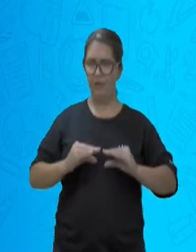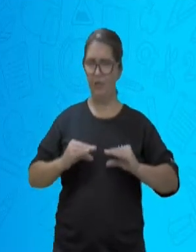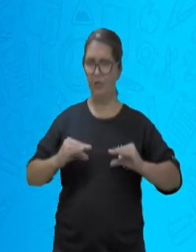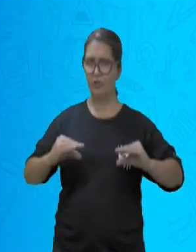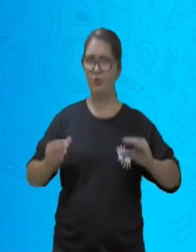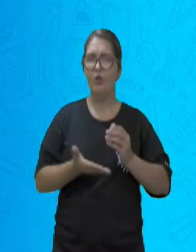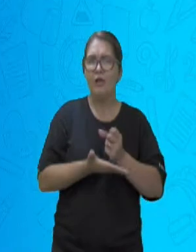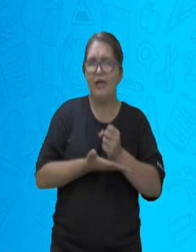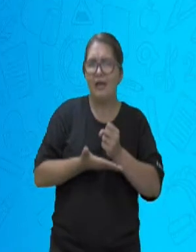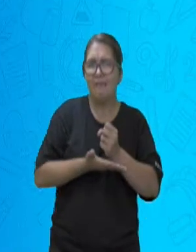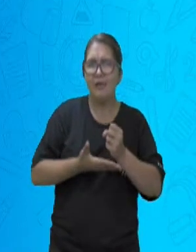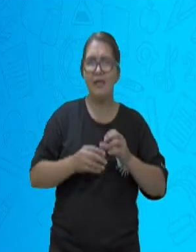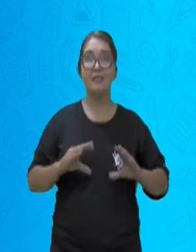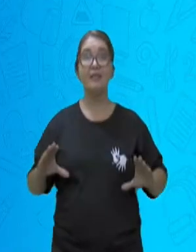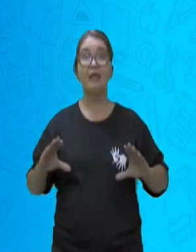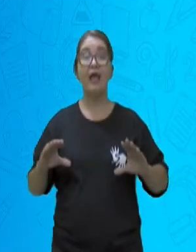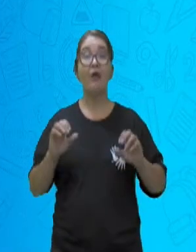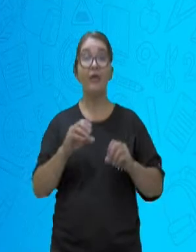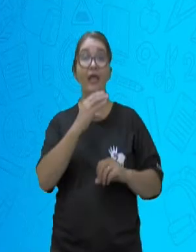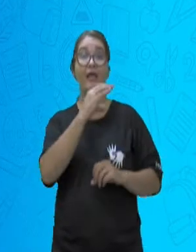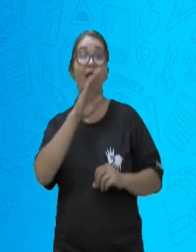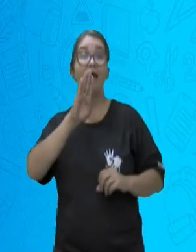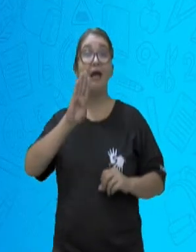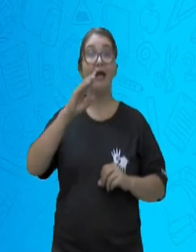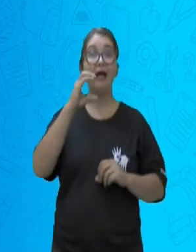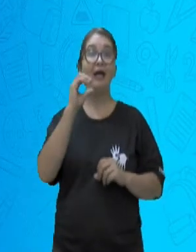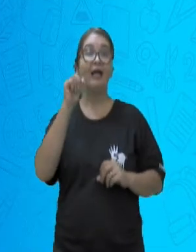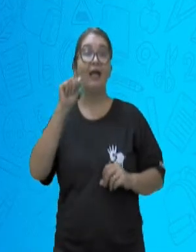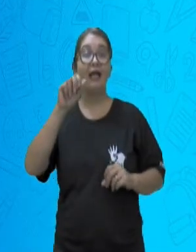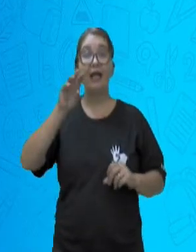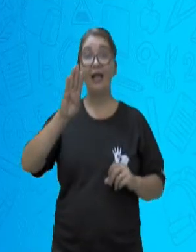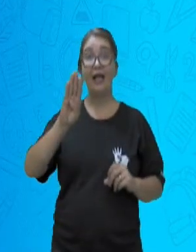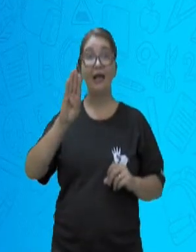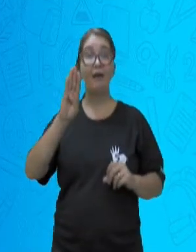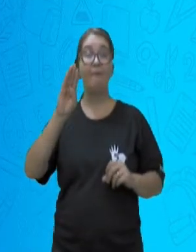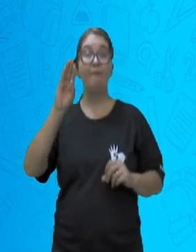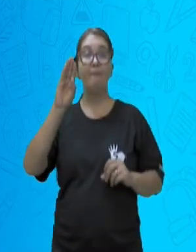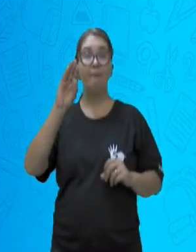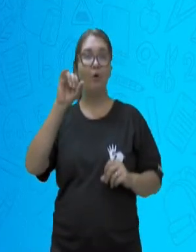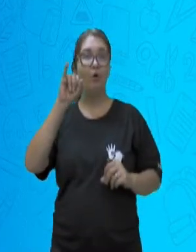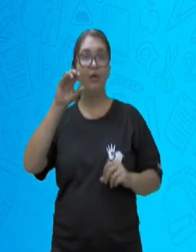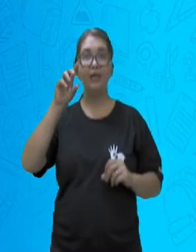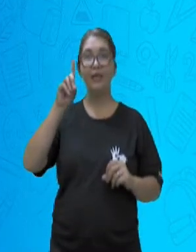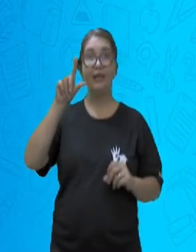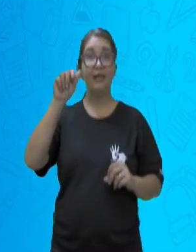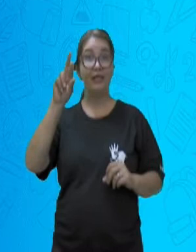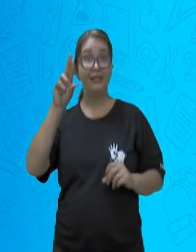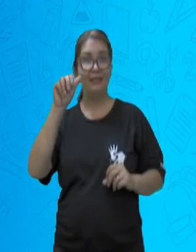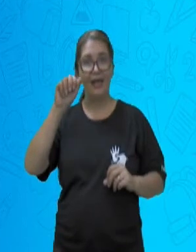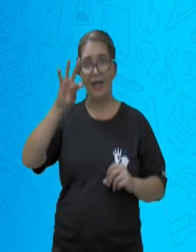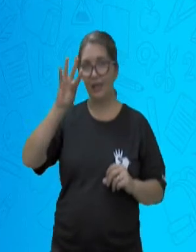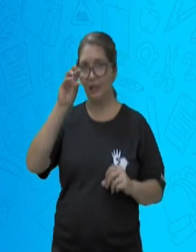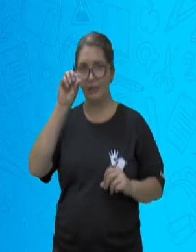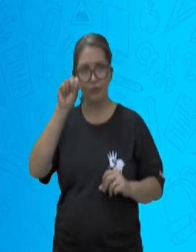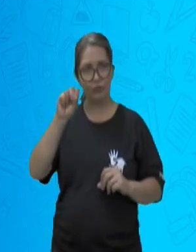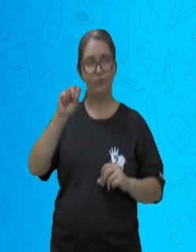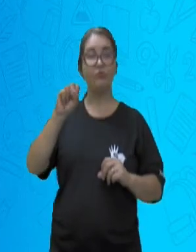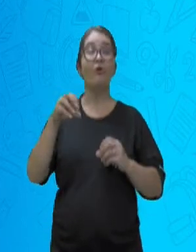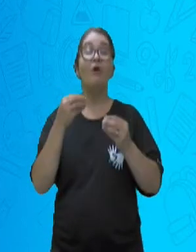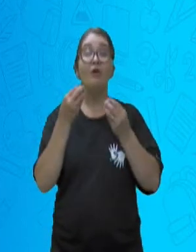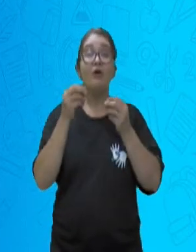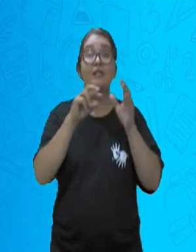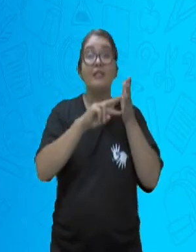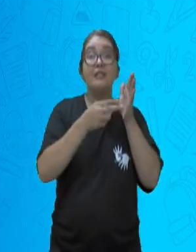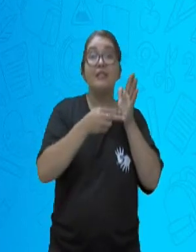de carboidratos, que fornecem energia e disposição para o dia a dia.